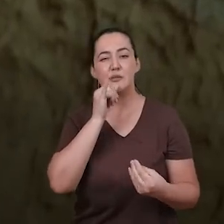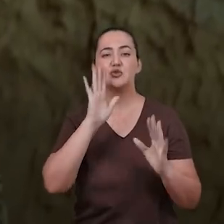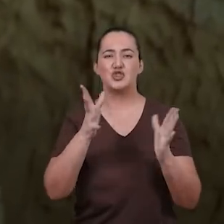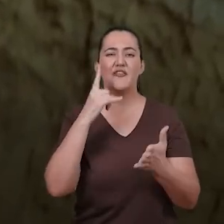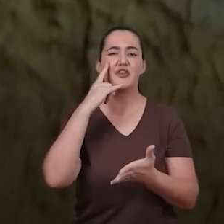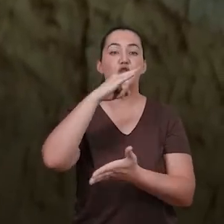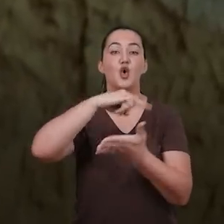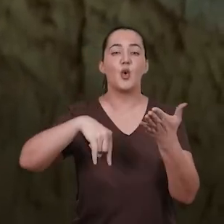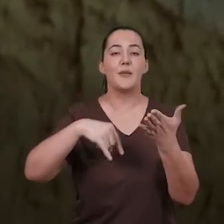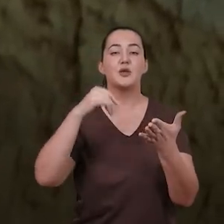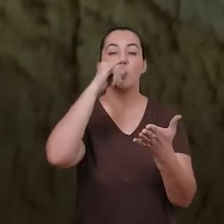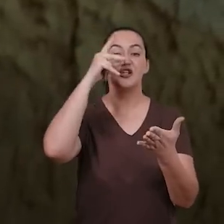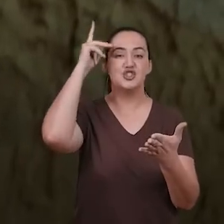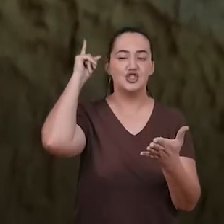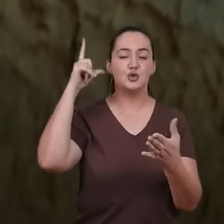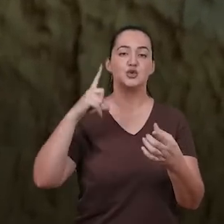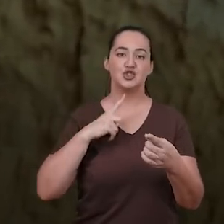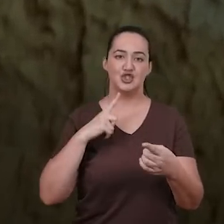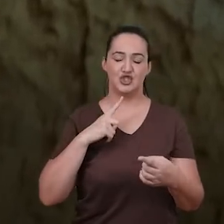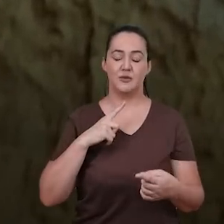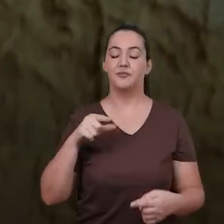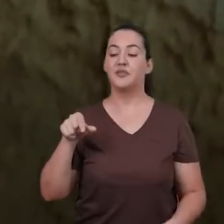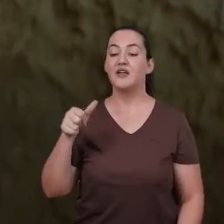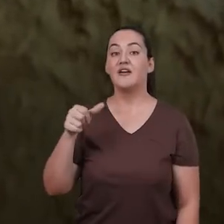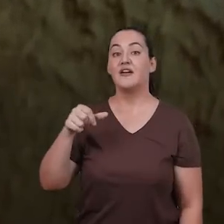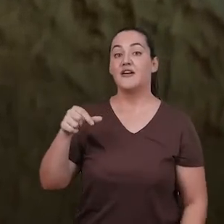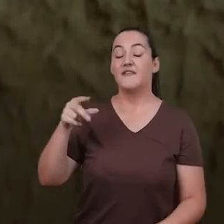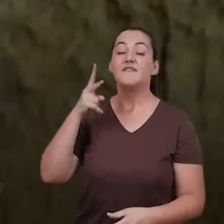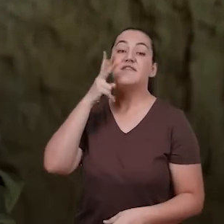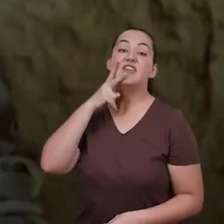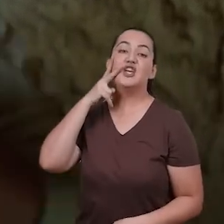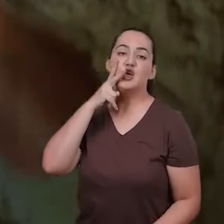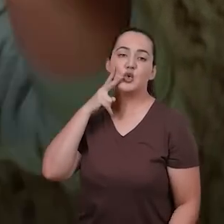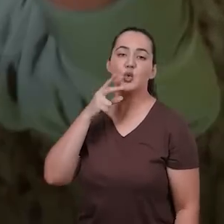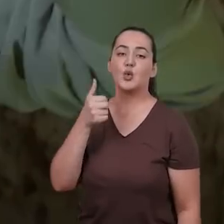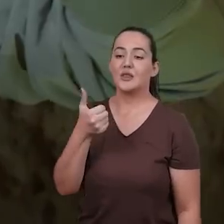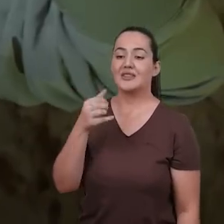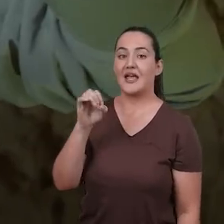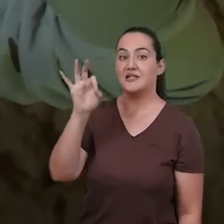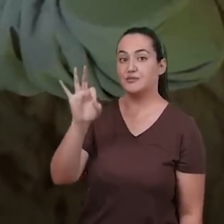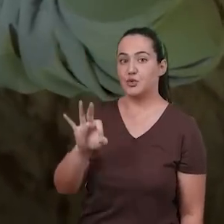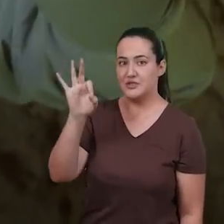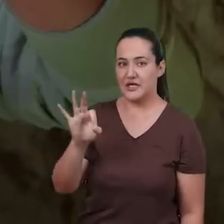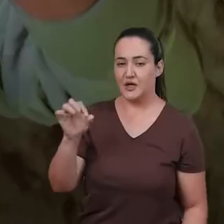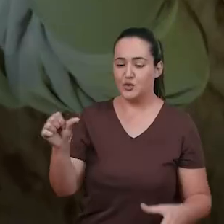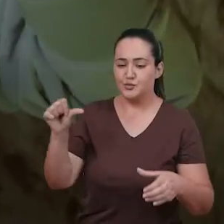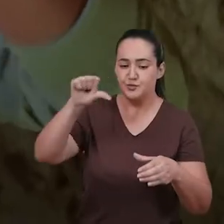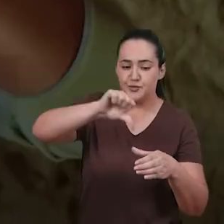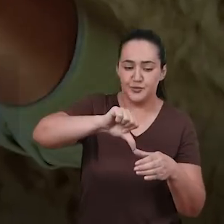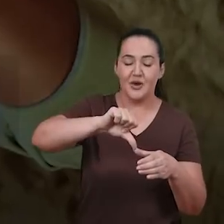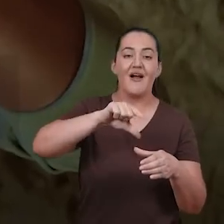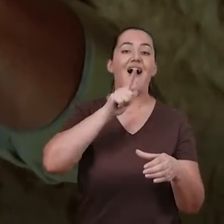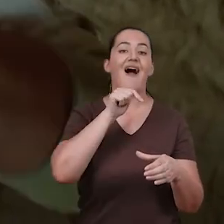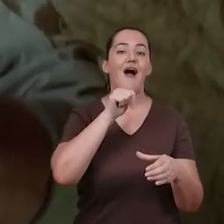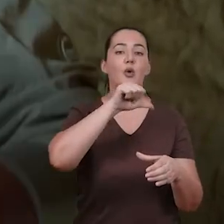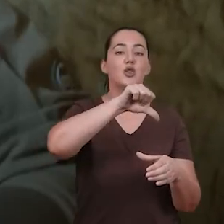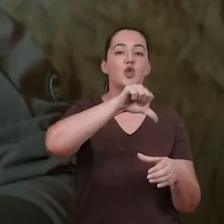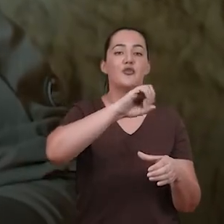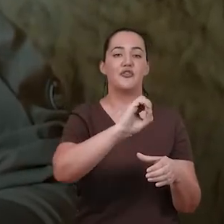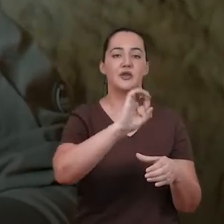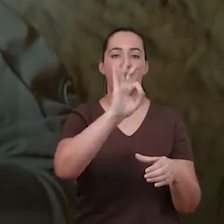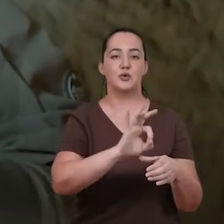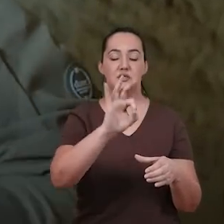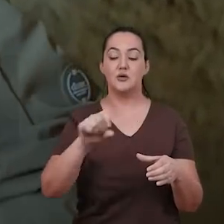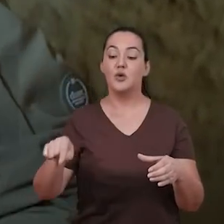até é trazida pelos documentos antigos. Era 10% de vinho para 90% de água. E